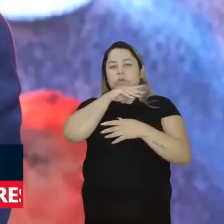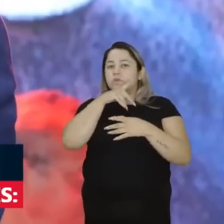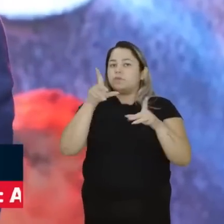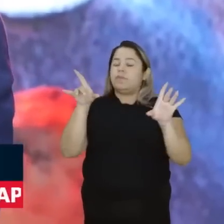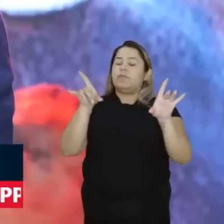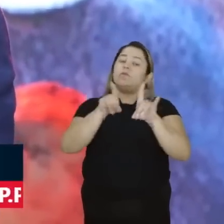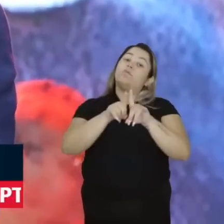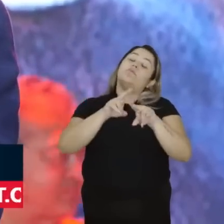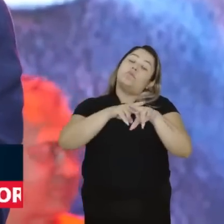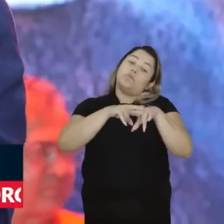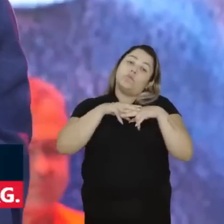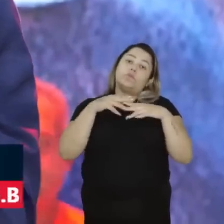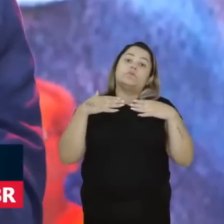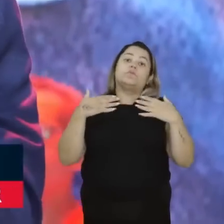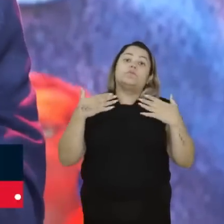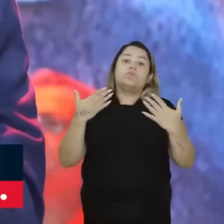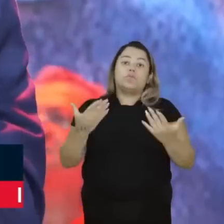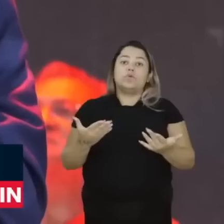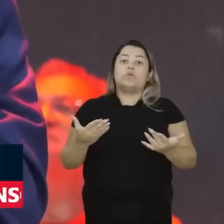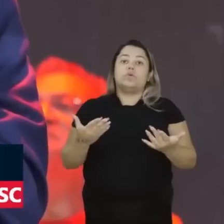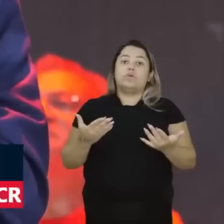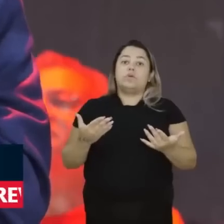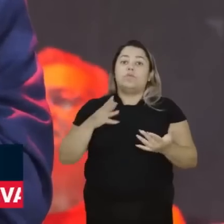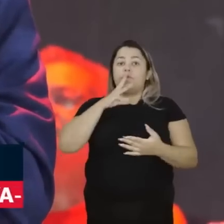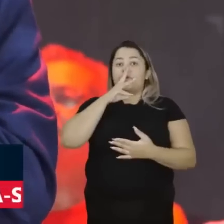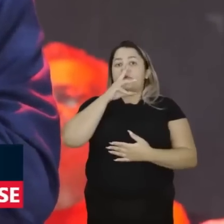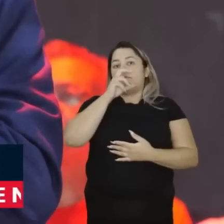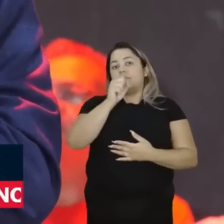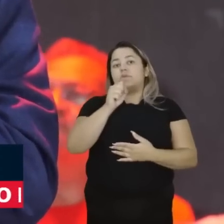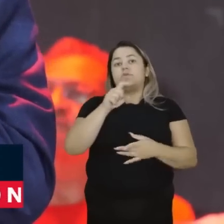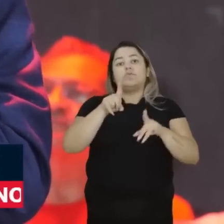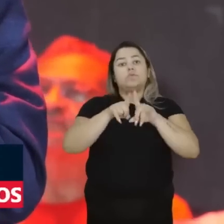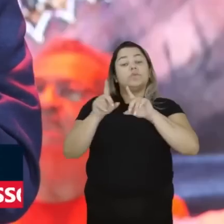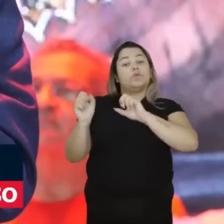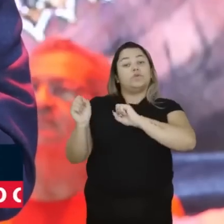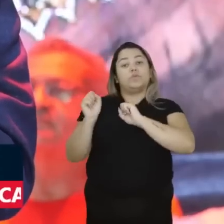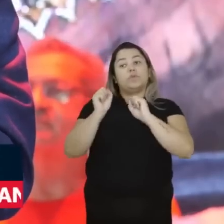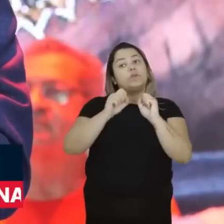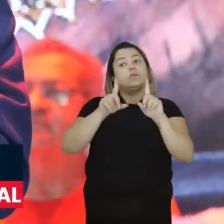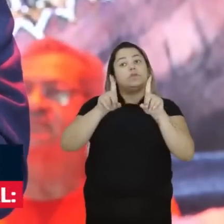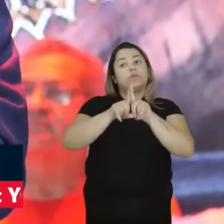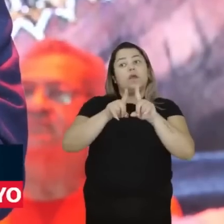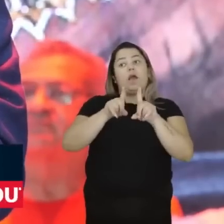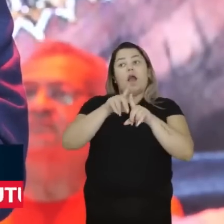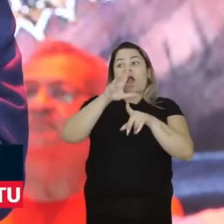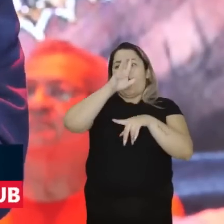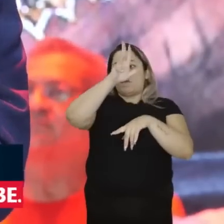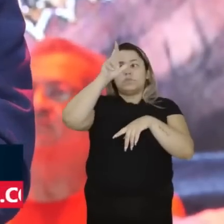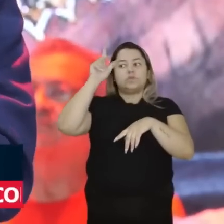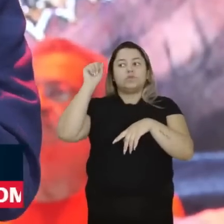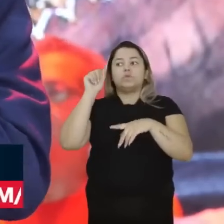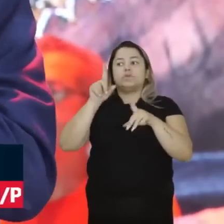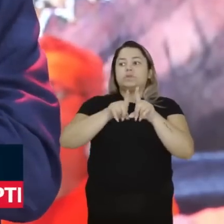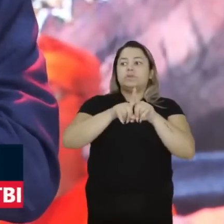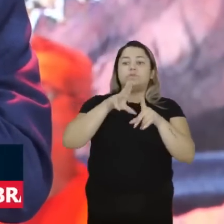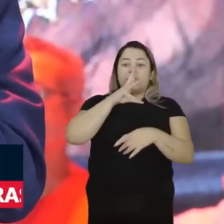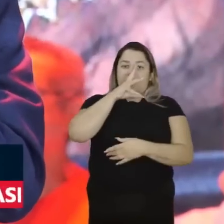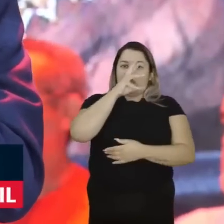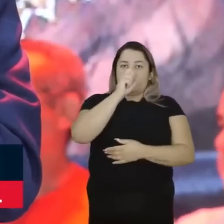isso, vocês vêm com a força do poder da Amazônia, a